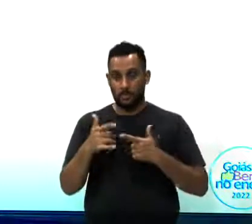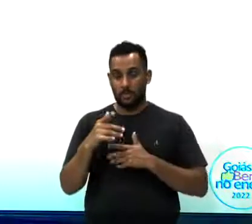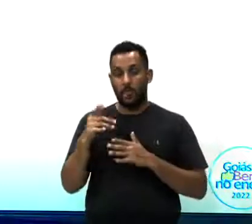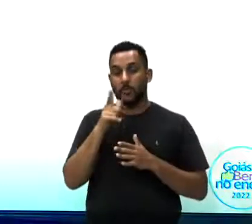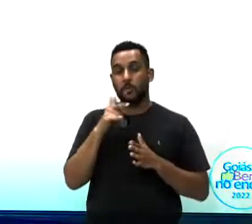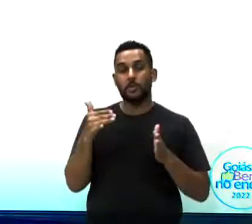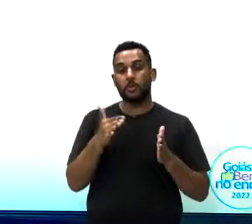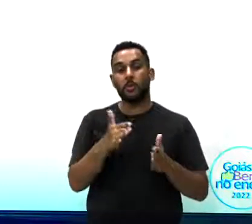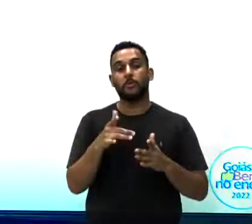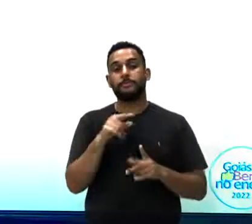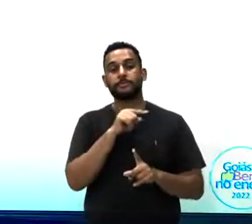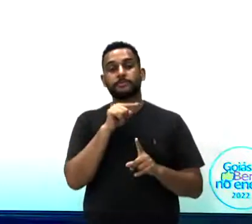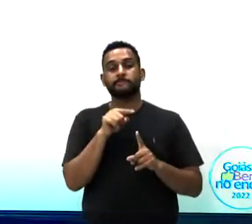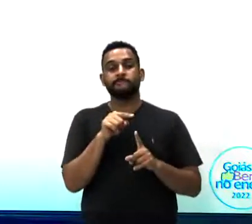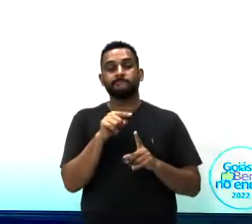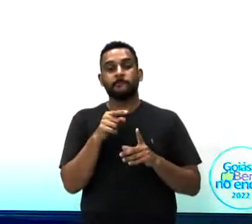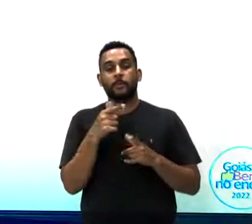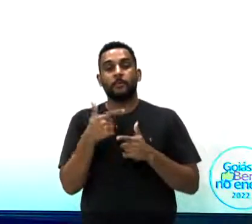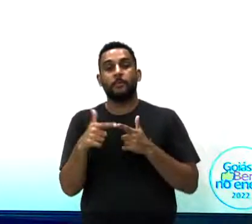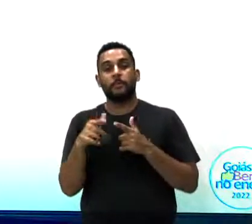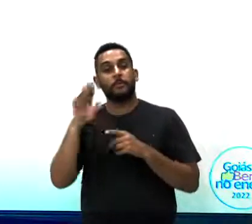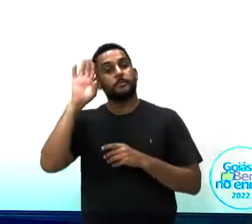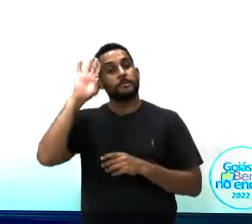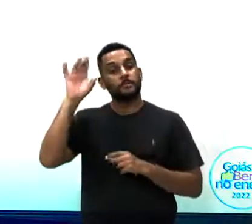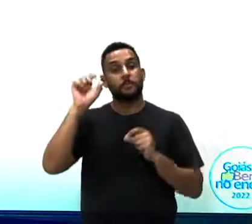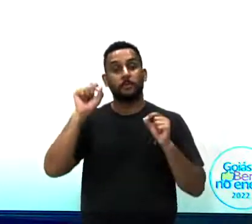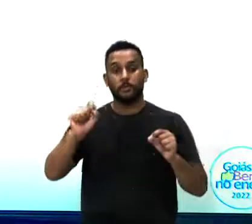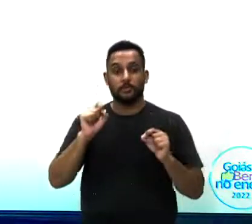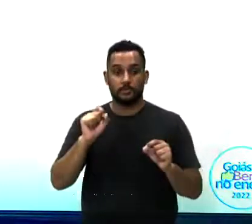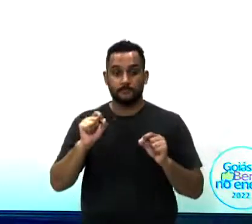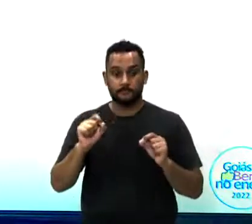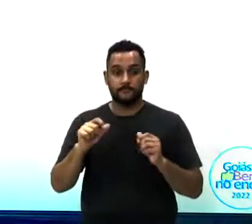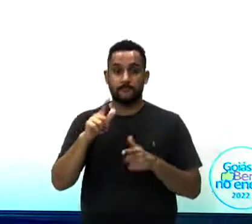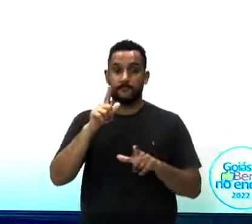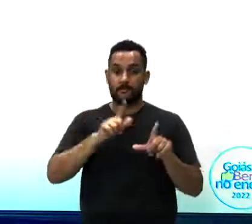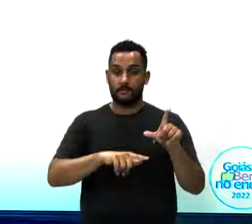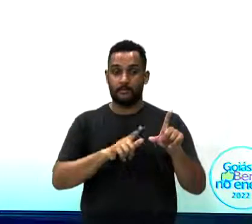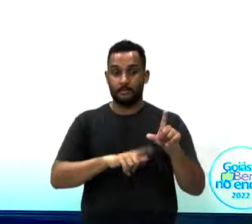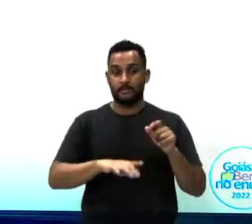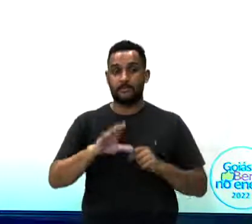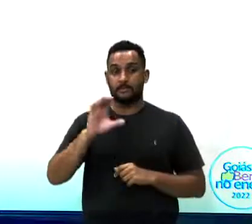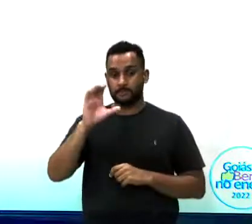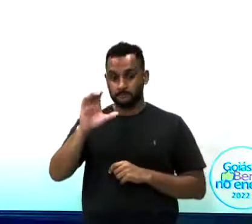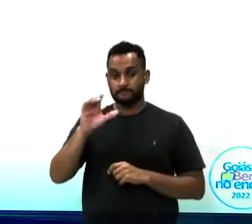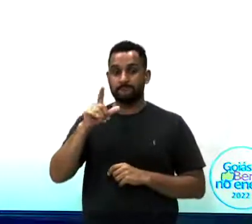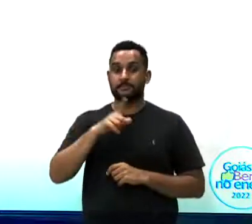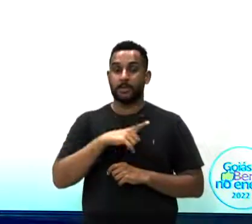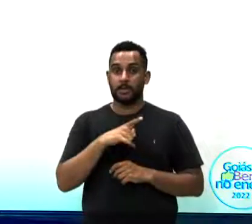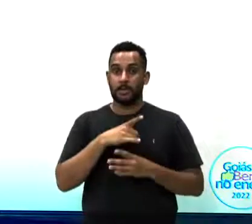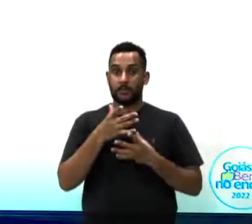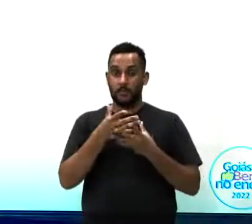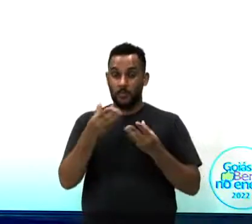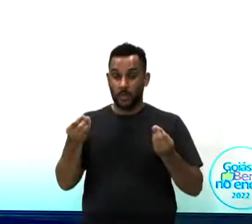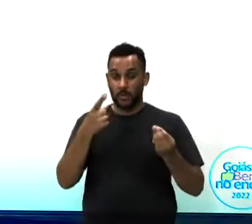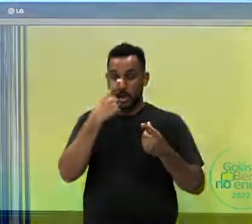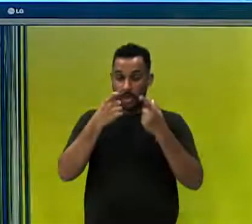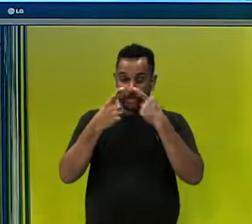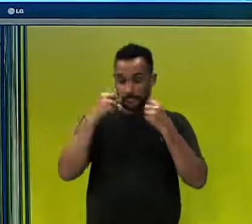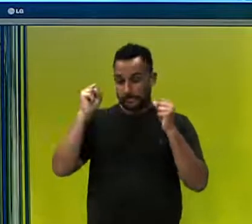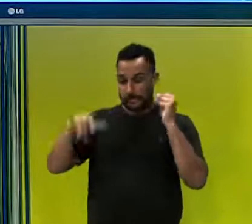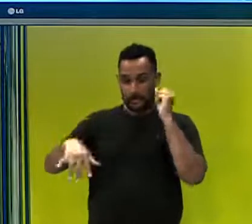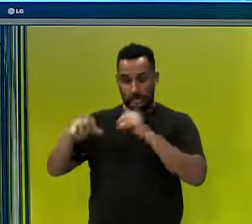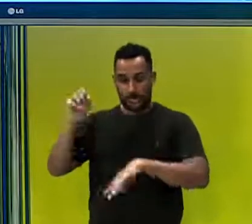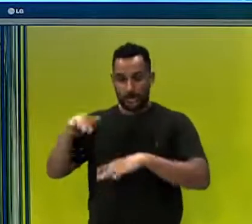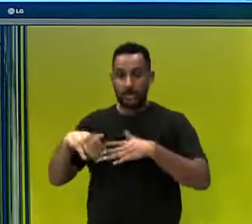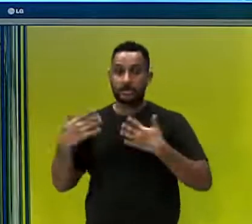como origem. Então, a questão aqui urbana, letra C, recepção de densa carga de dejetos. Então, aqui a questão